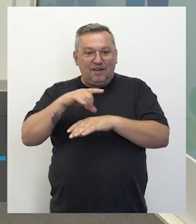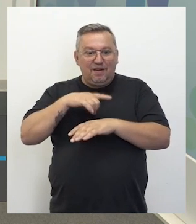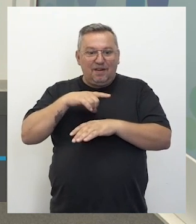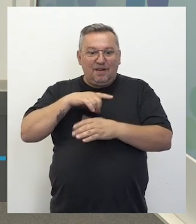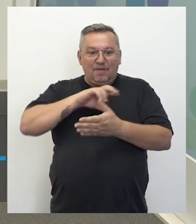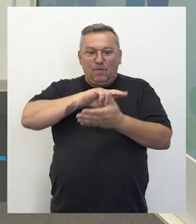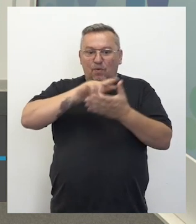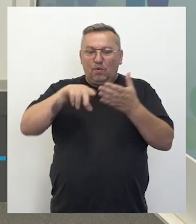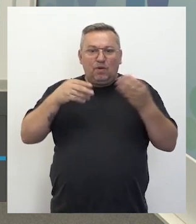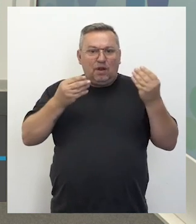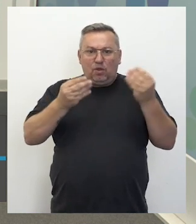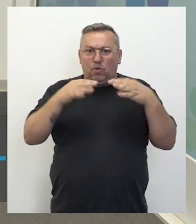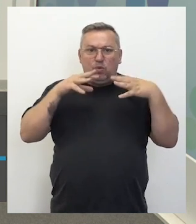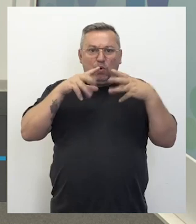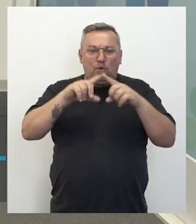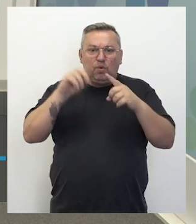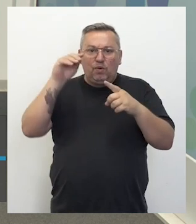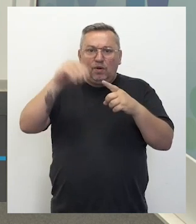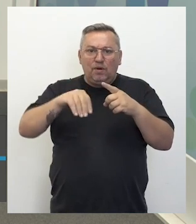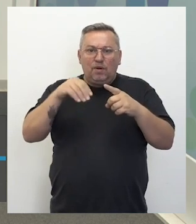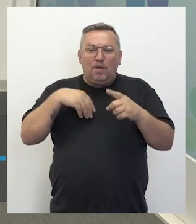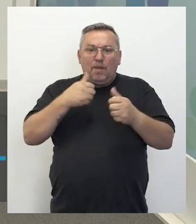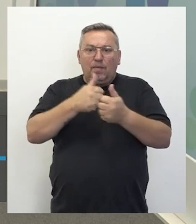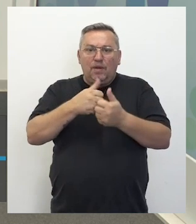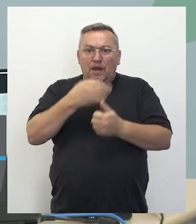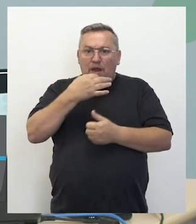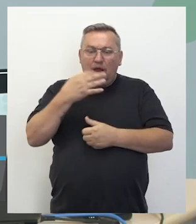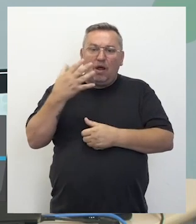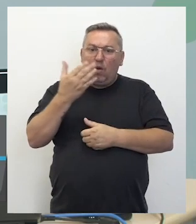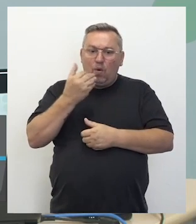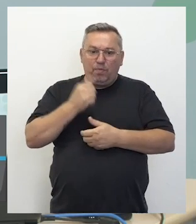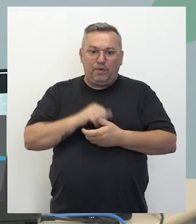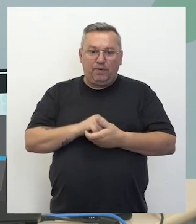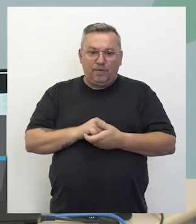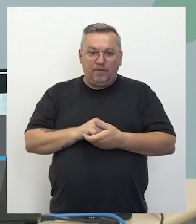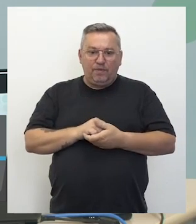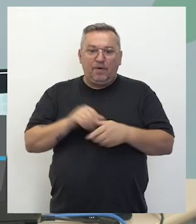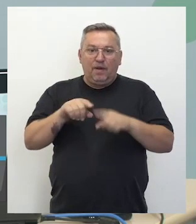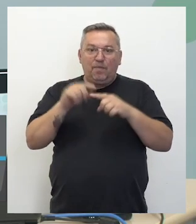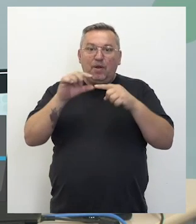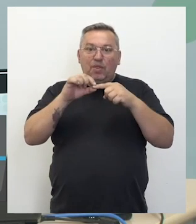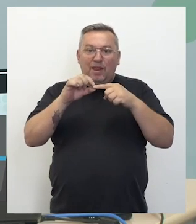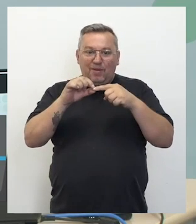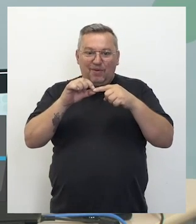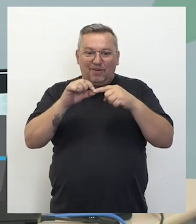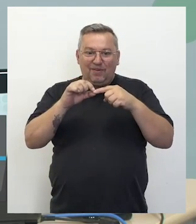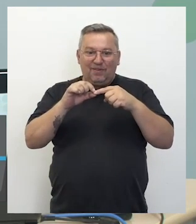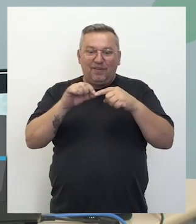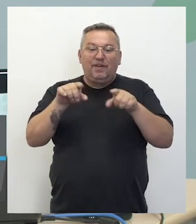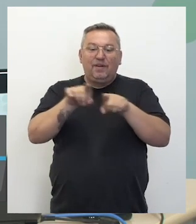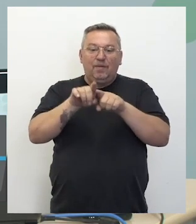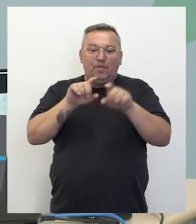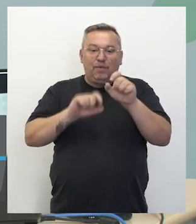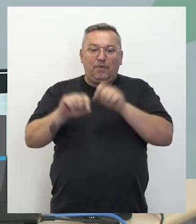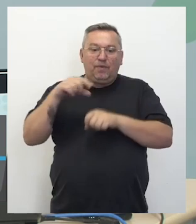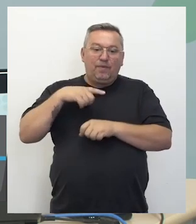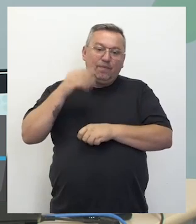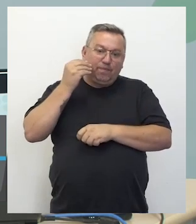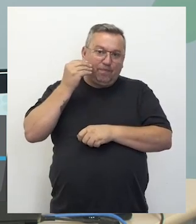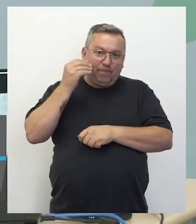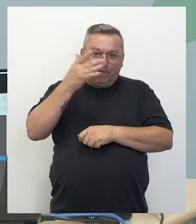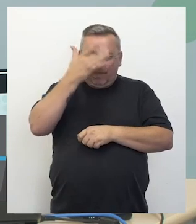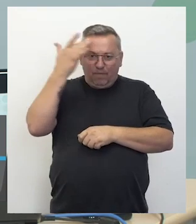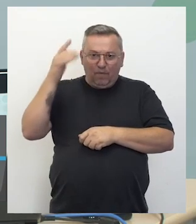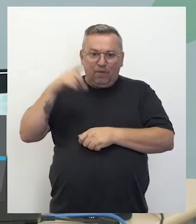se alimenta de tudo. O que você colocar perto, se ela achar que é de comer, ela come. Até seu dedo. Tá? Inclusive, tem casos de gente que